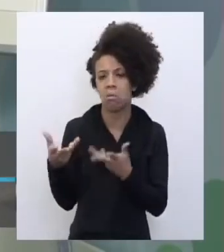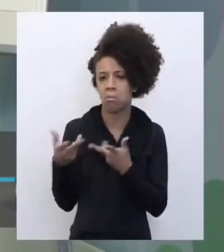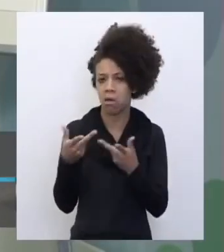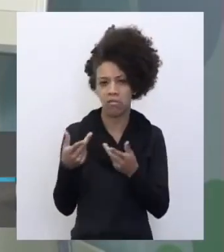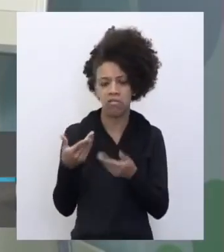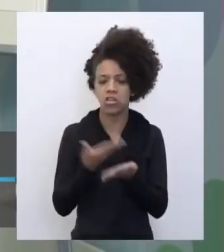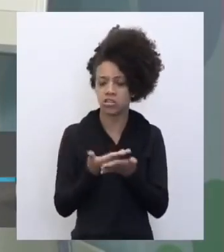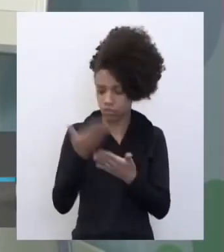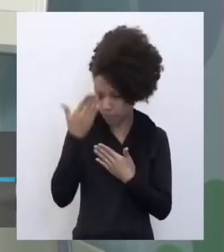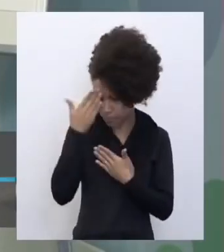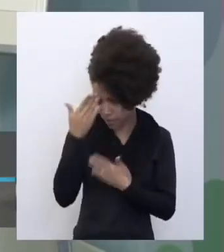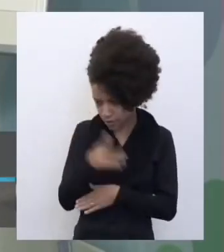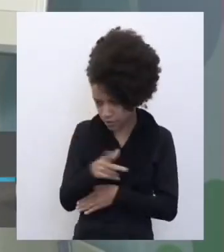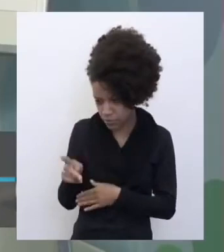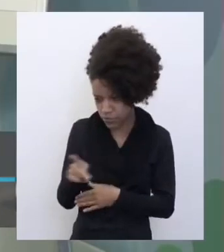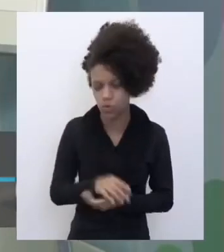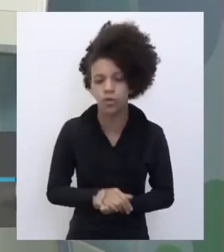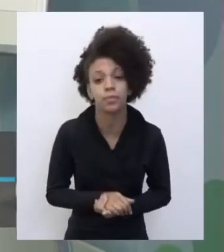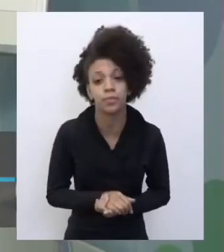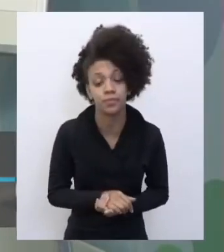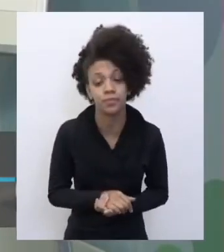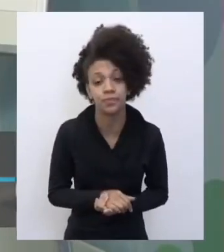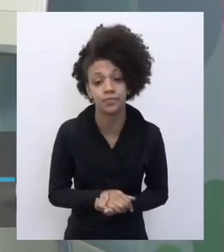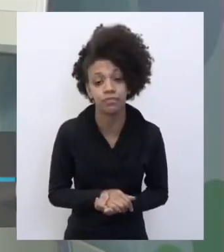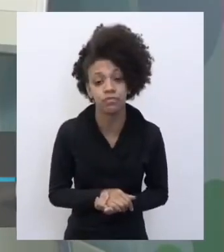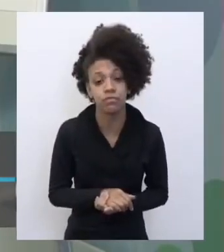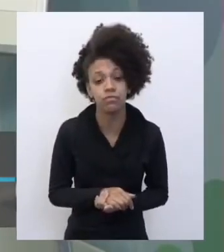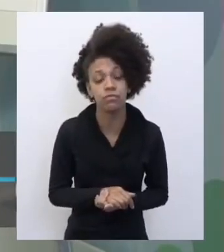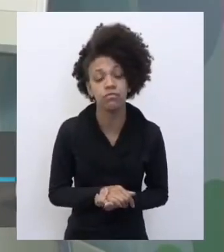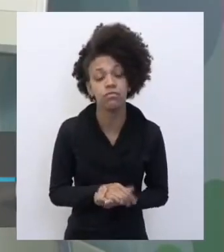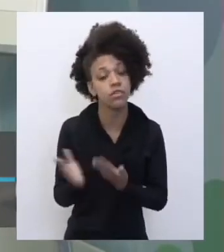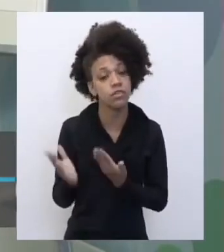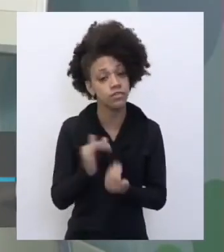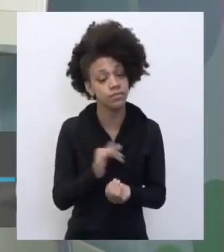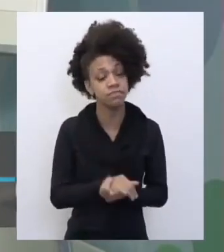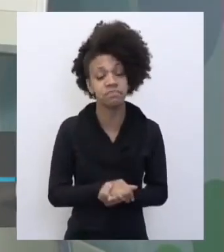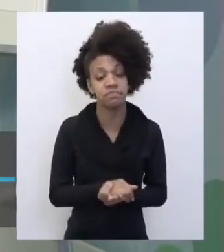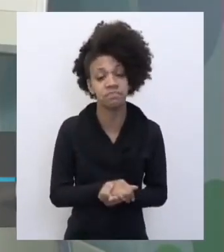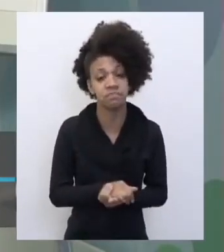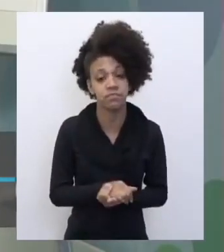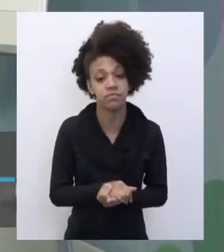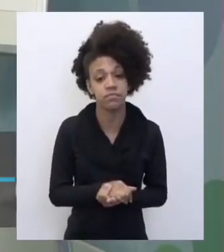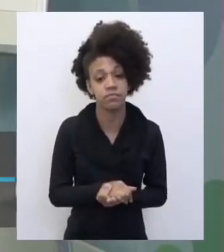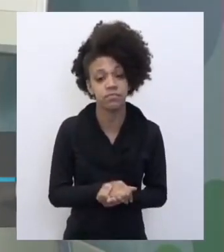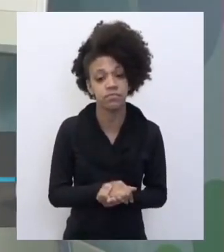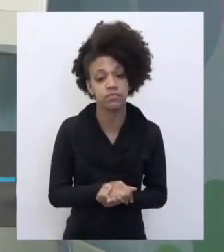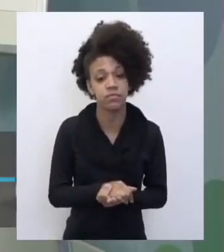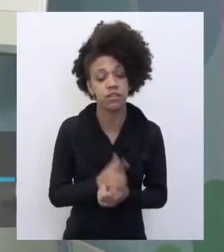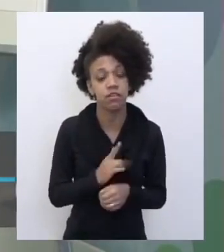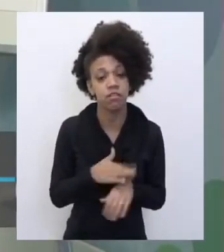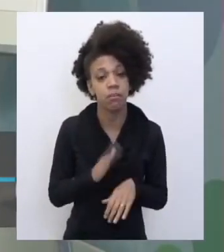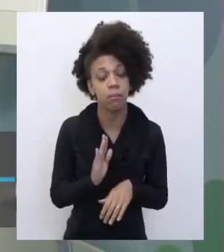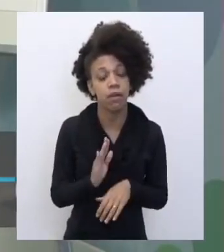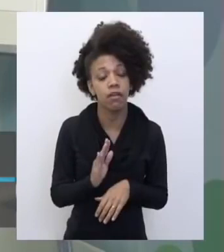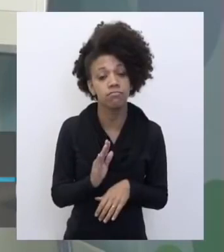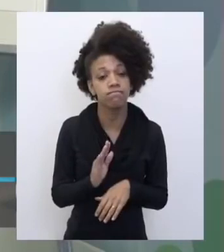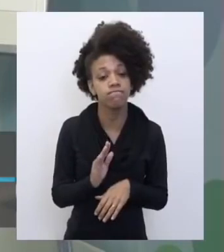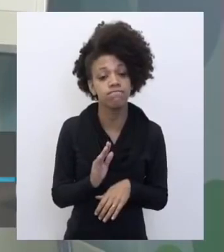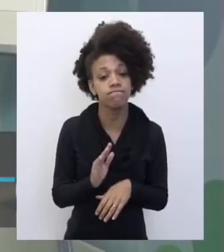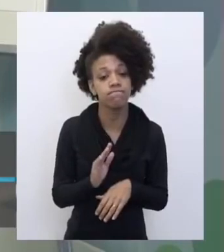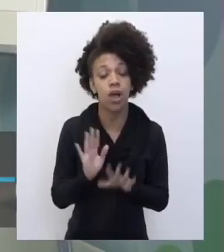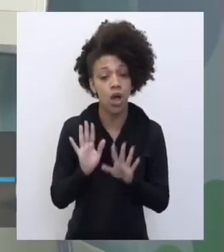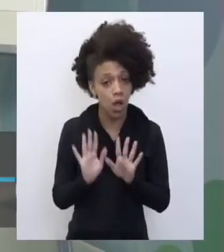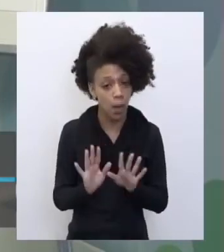muito obrigada, professor. Vamos lá. Quem mais aqui? Tem,